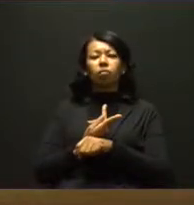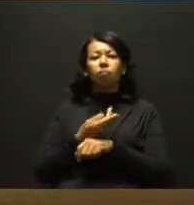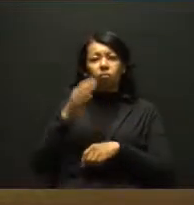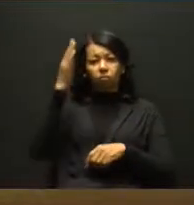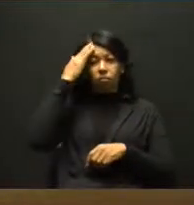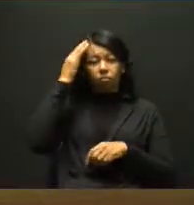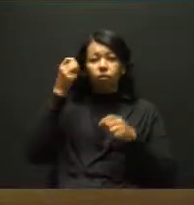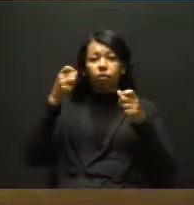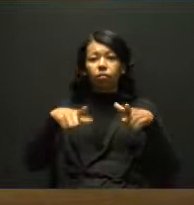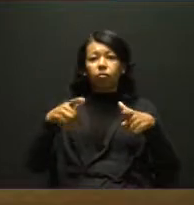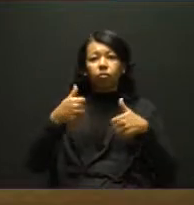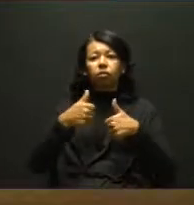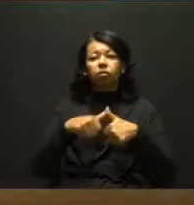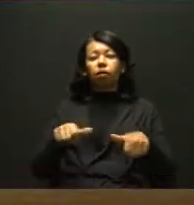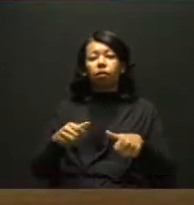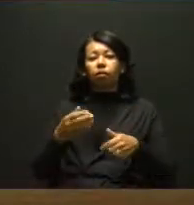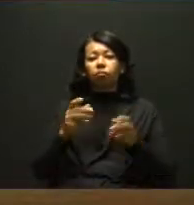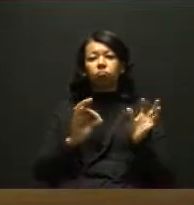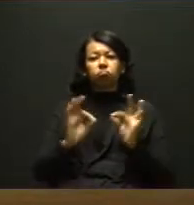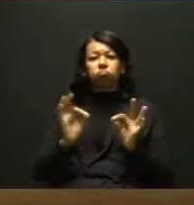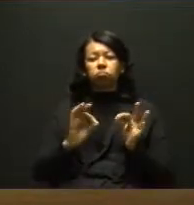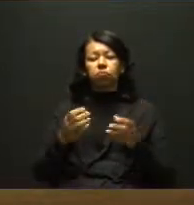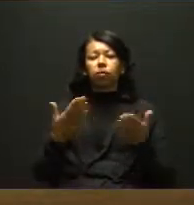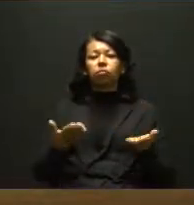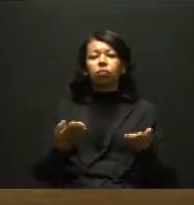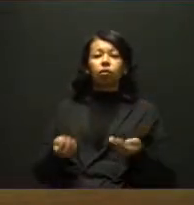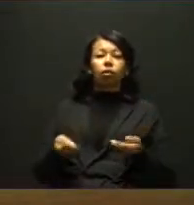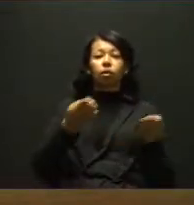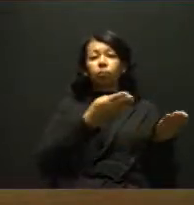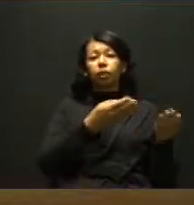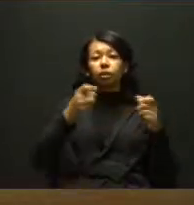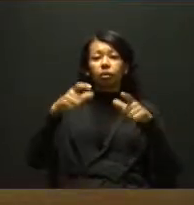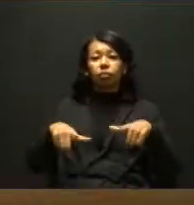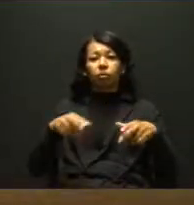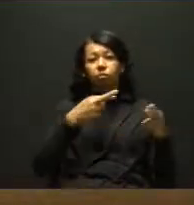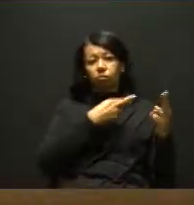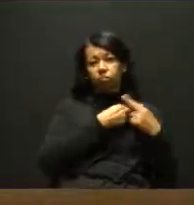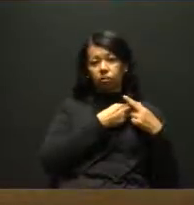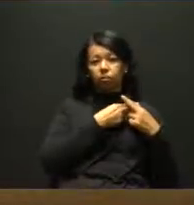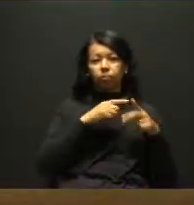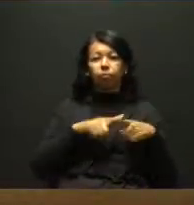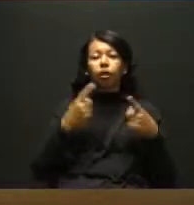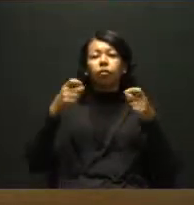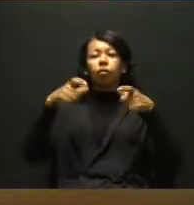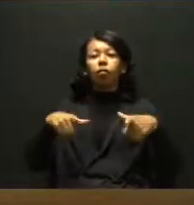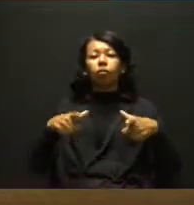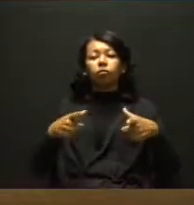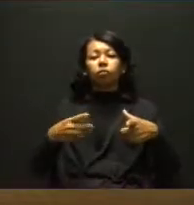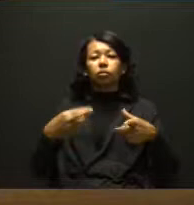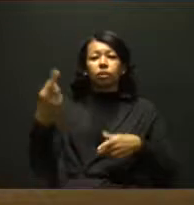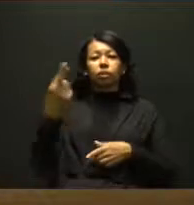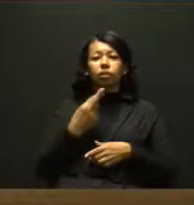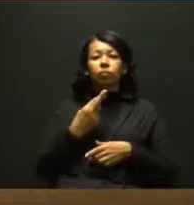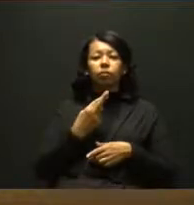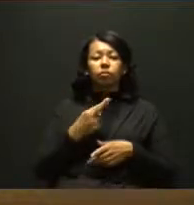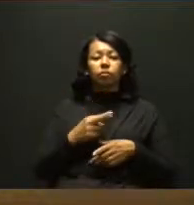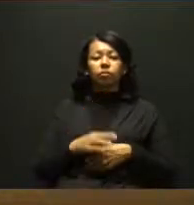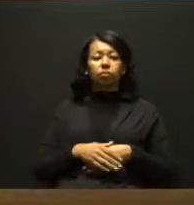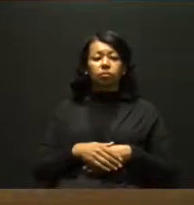esse requerimento e o entendimento está encaminhado ao setor competente mas eu quero saber do retorno